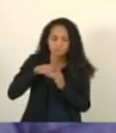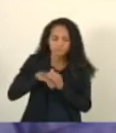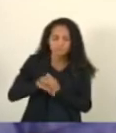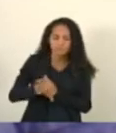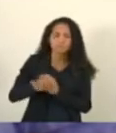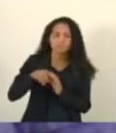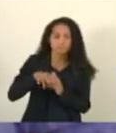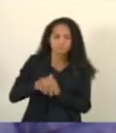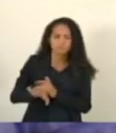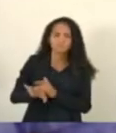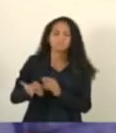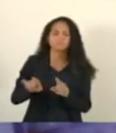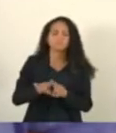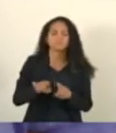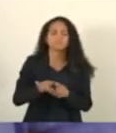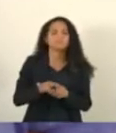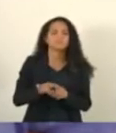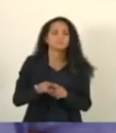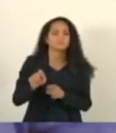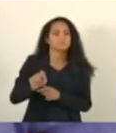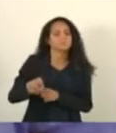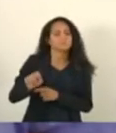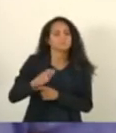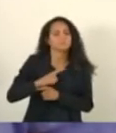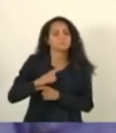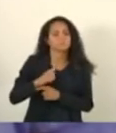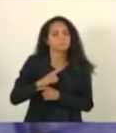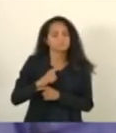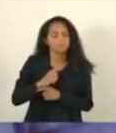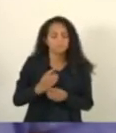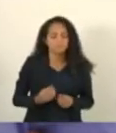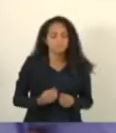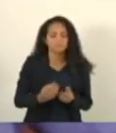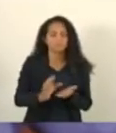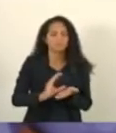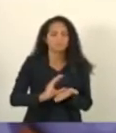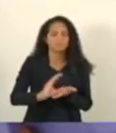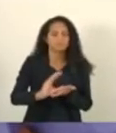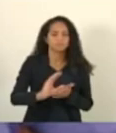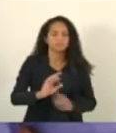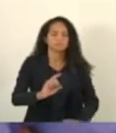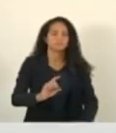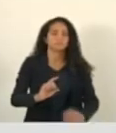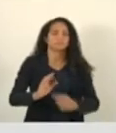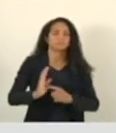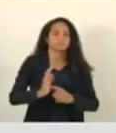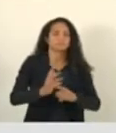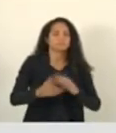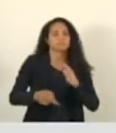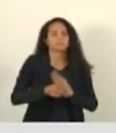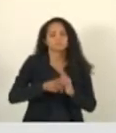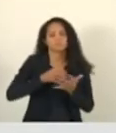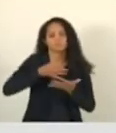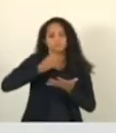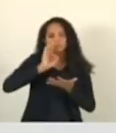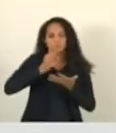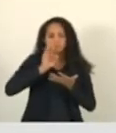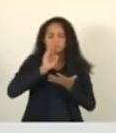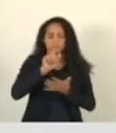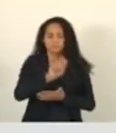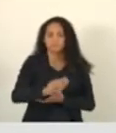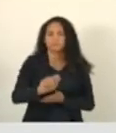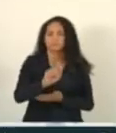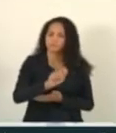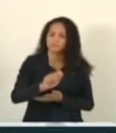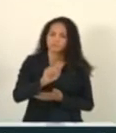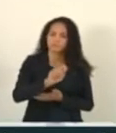do Córrego do Fama, também estou repassando uma máquina de pilar café para a